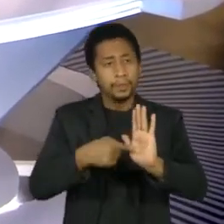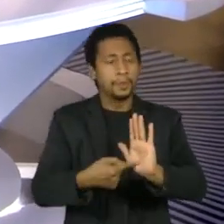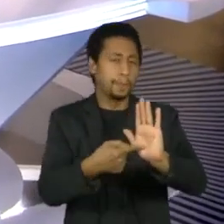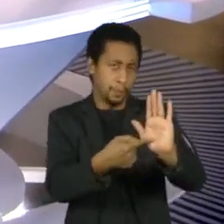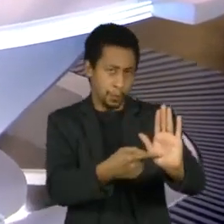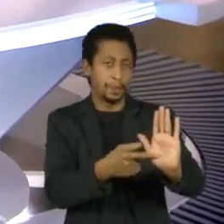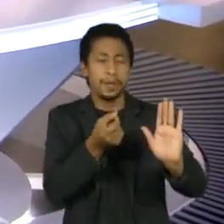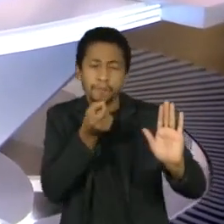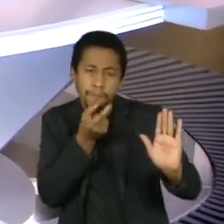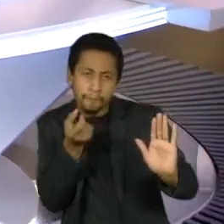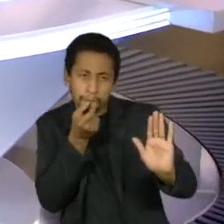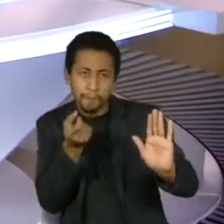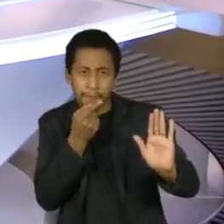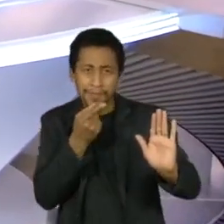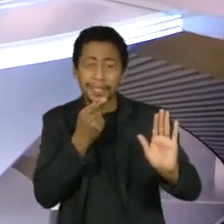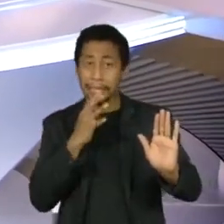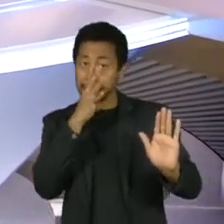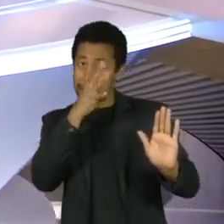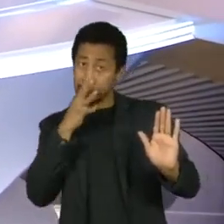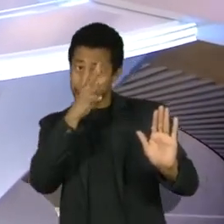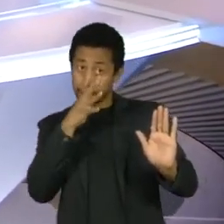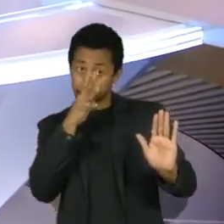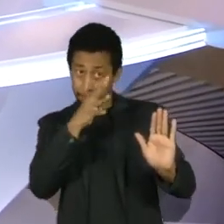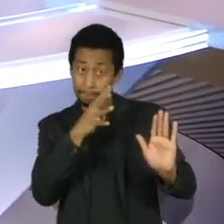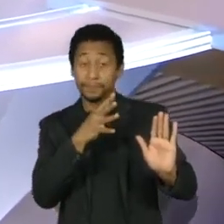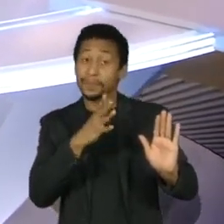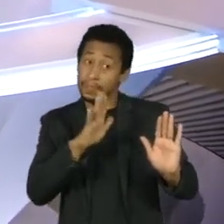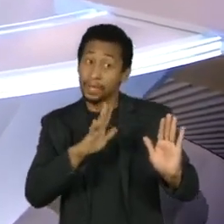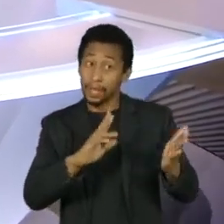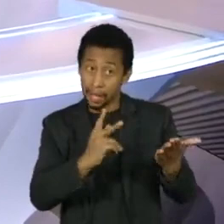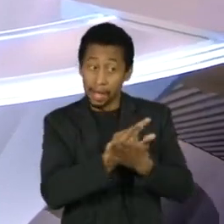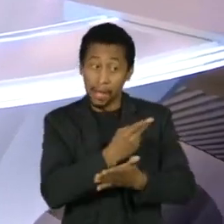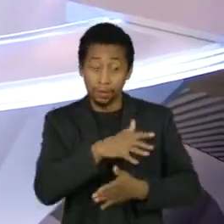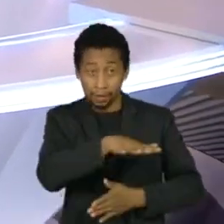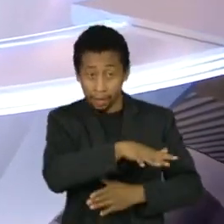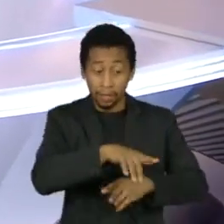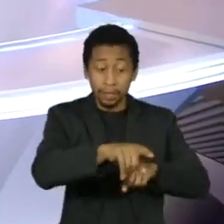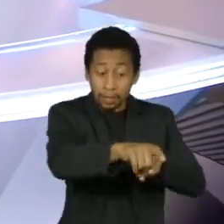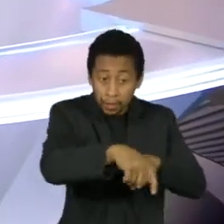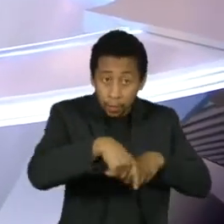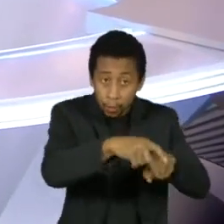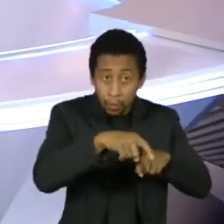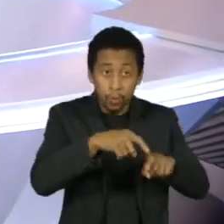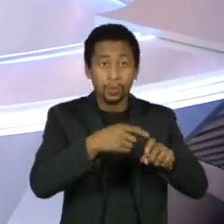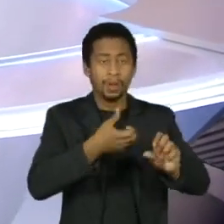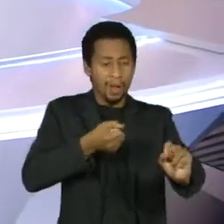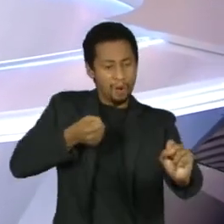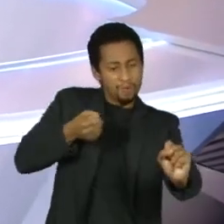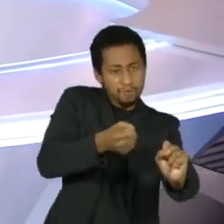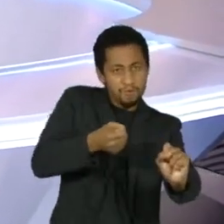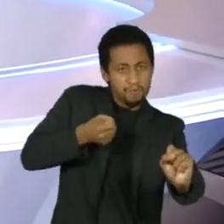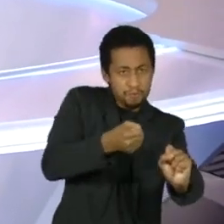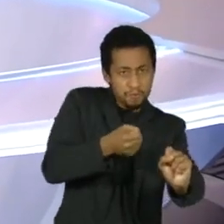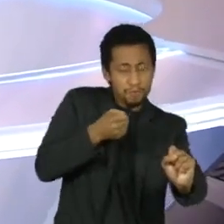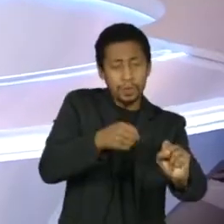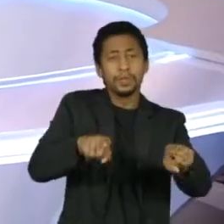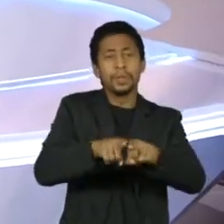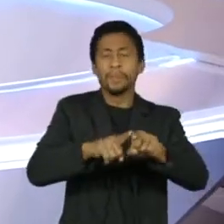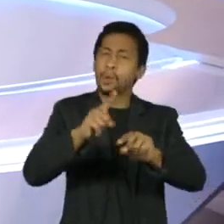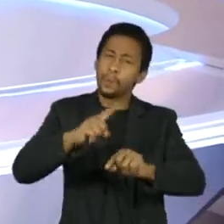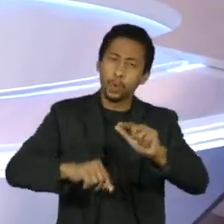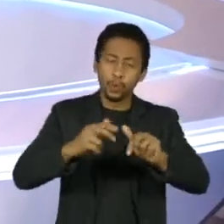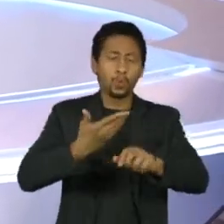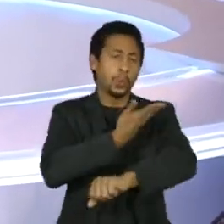e uso desenfreado de substâncias antissépticas na agricultura e em produtos do dia a dia precisam ser repensados com